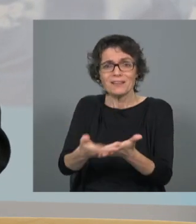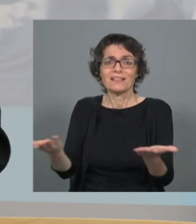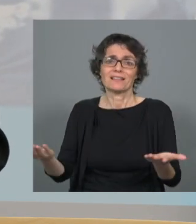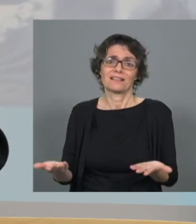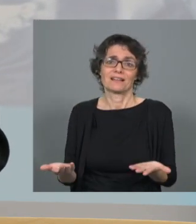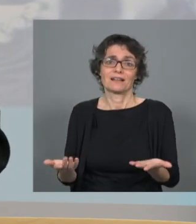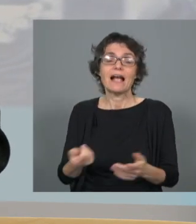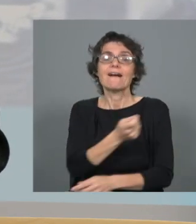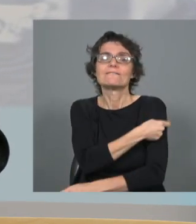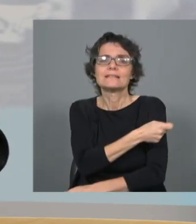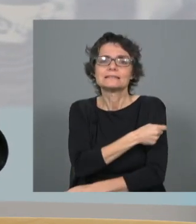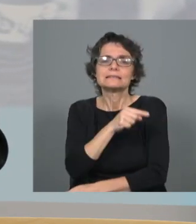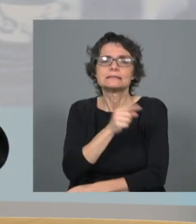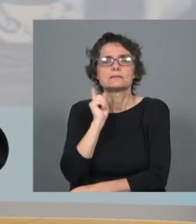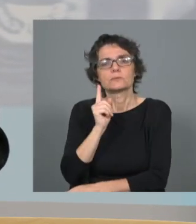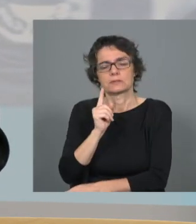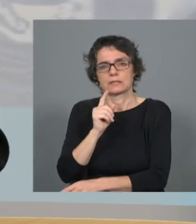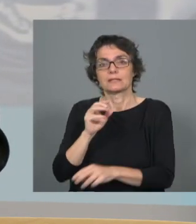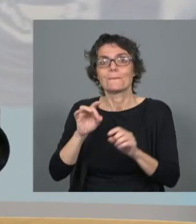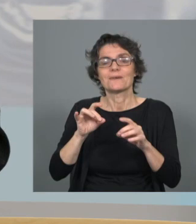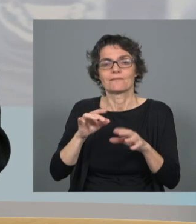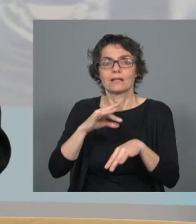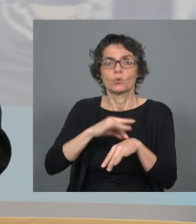para evitar casos graves de